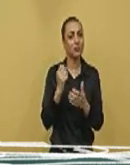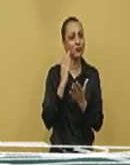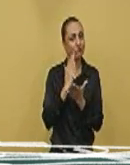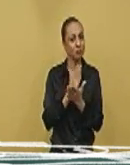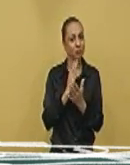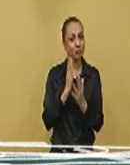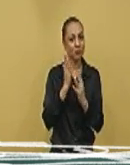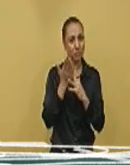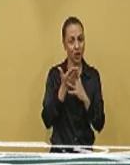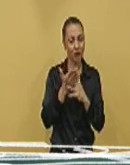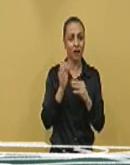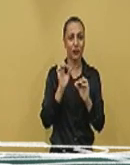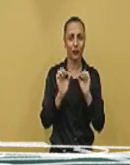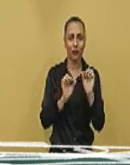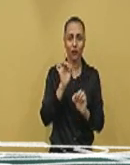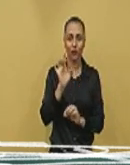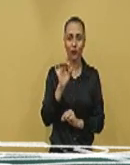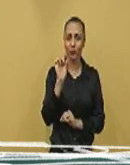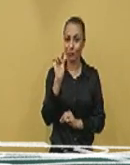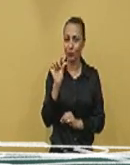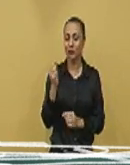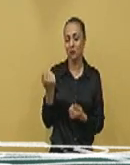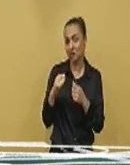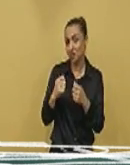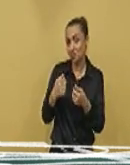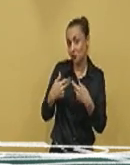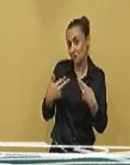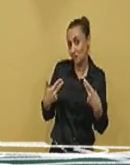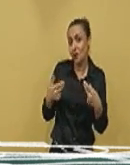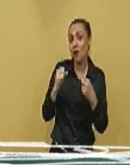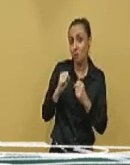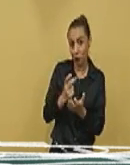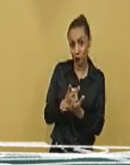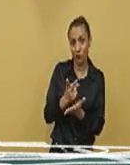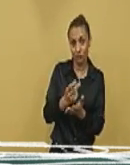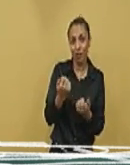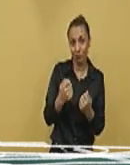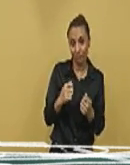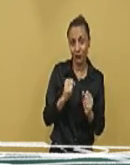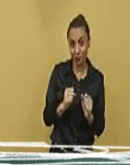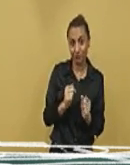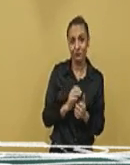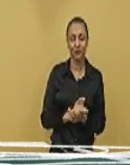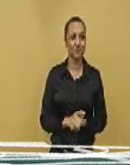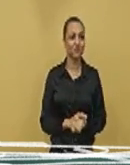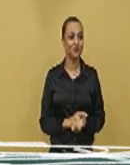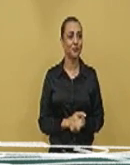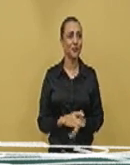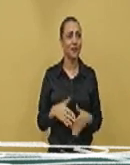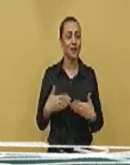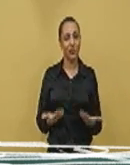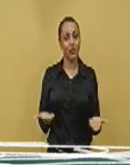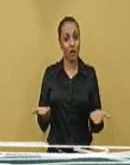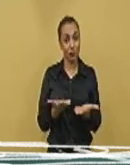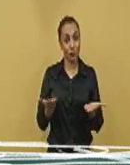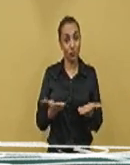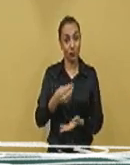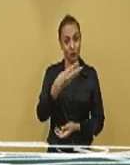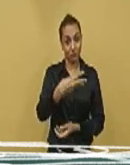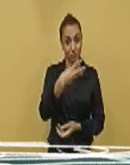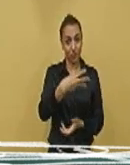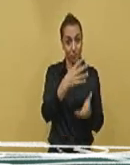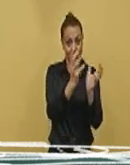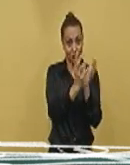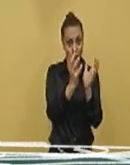se desejam alguma coisa, se estão confortáveis. Pode dar continuidade? Ok. Passaremos, então, ao terceiro